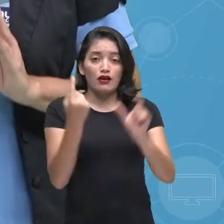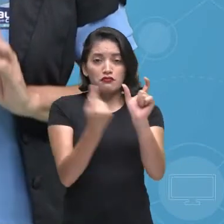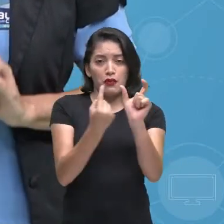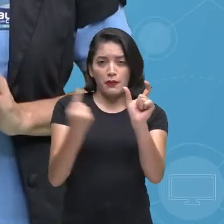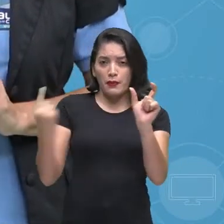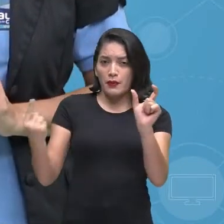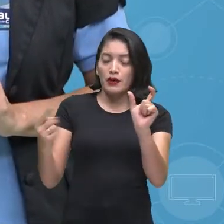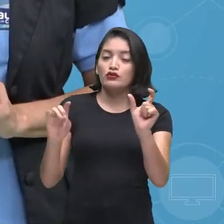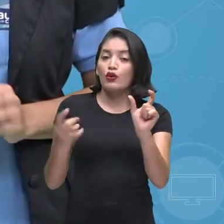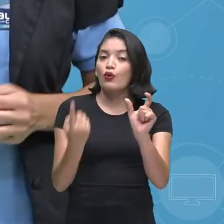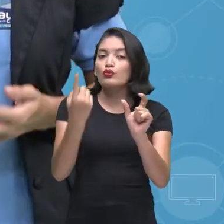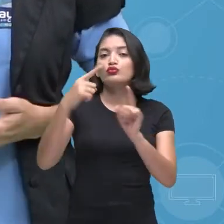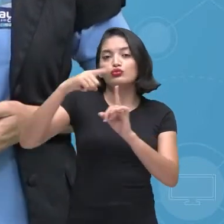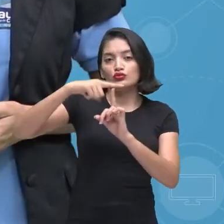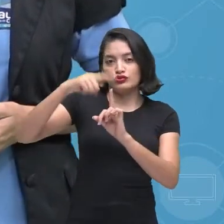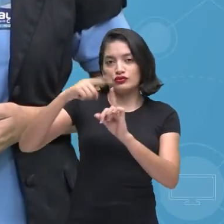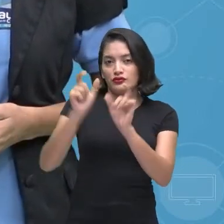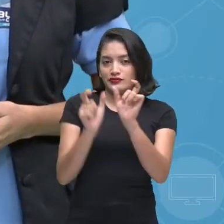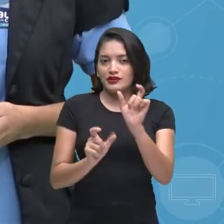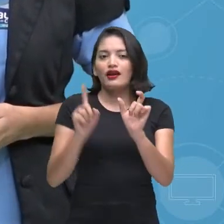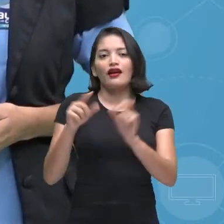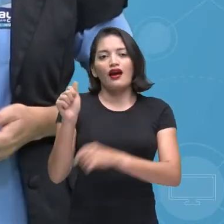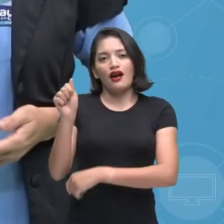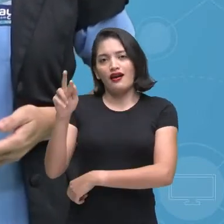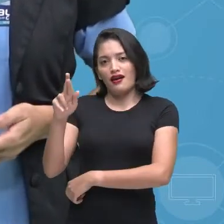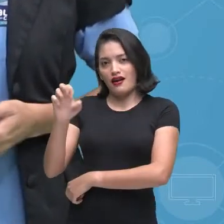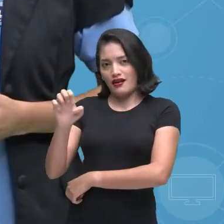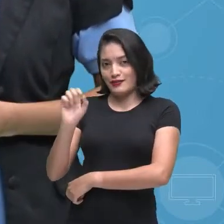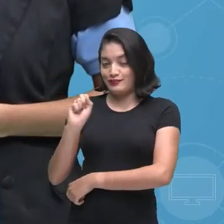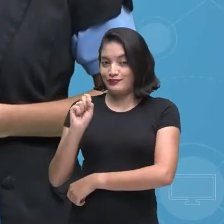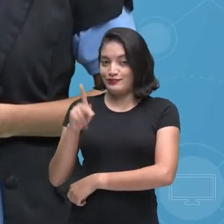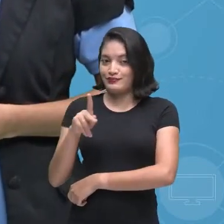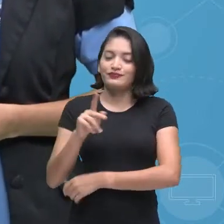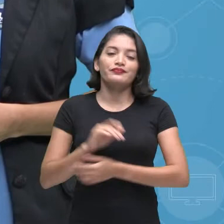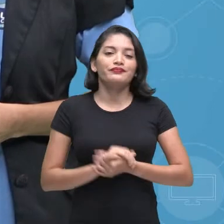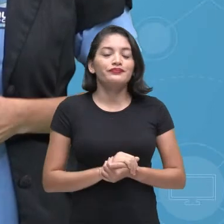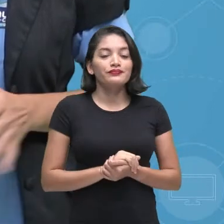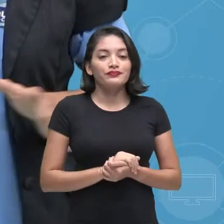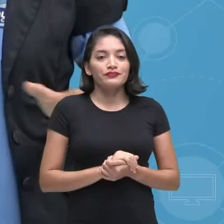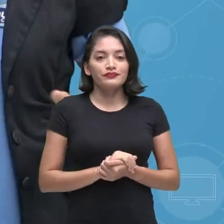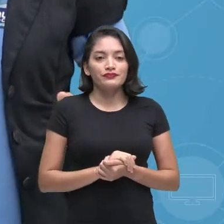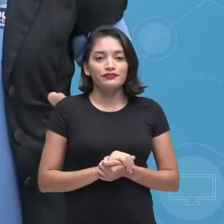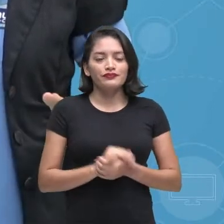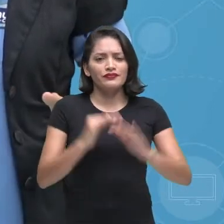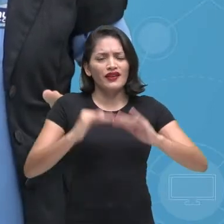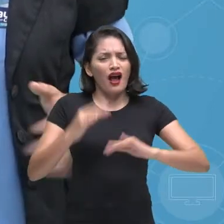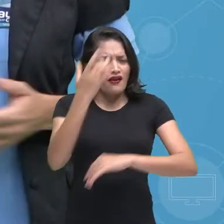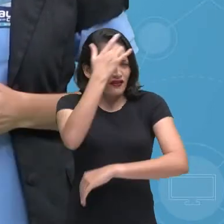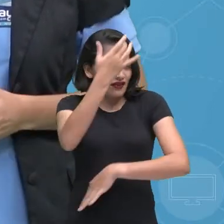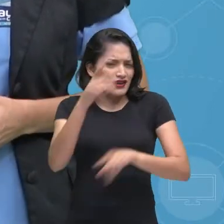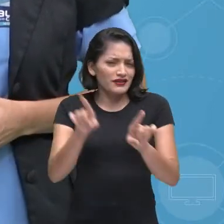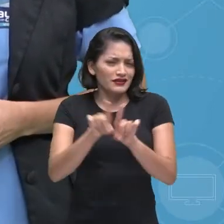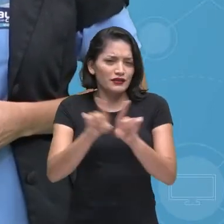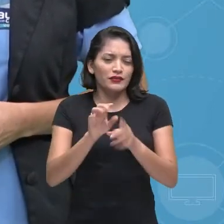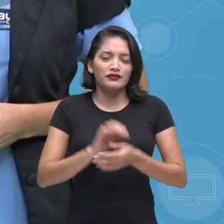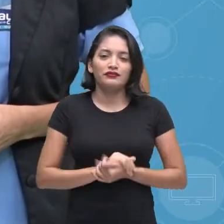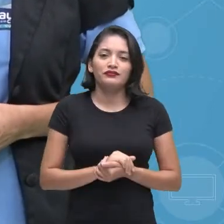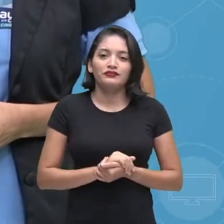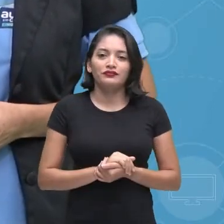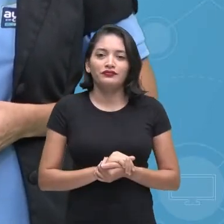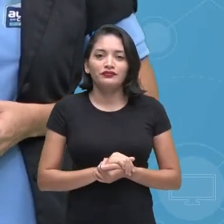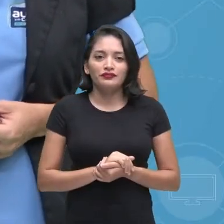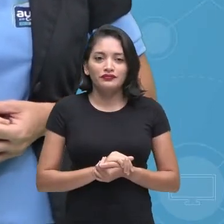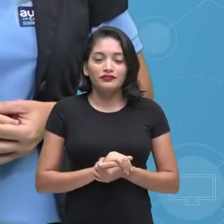somente uma forma de conjugação que eu oro tudo bem vamos ver o próximo essa tô super fácil né ai a